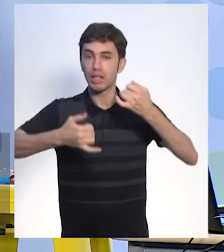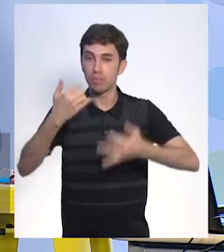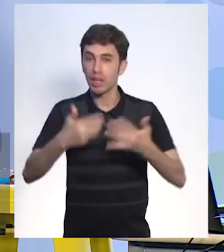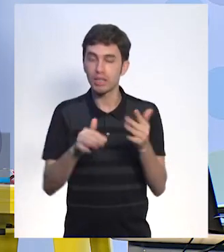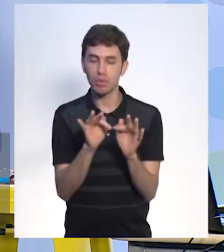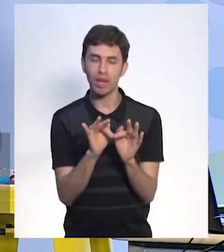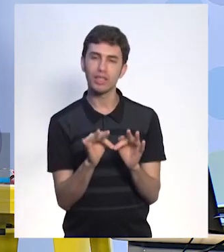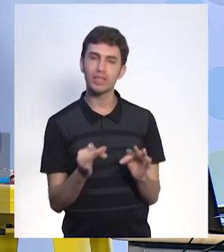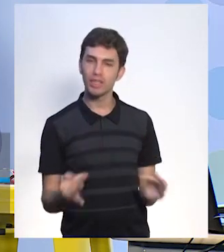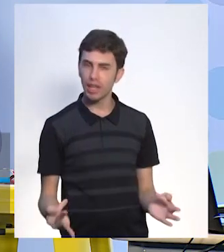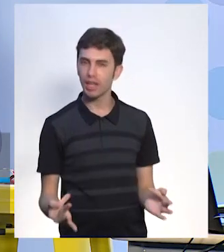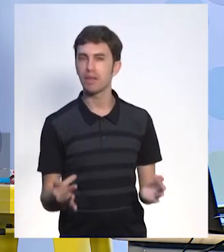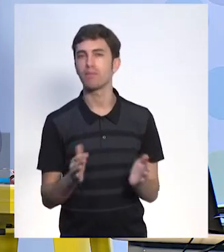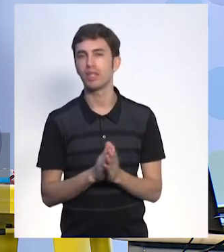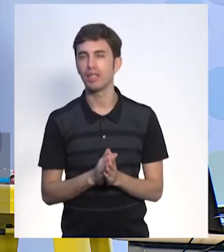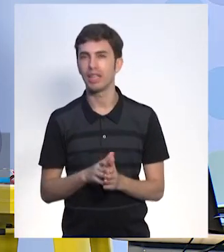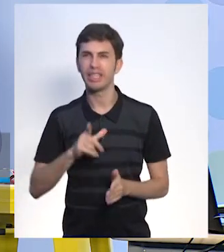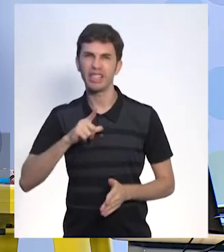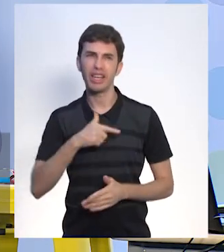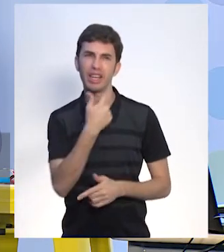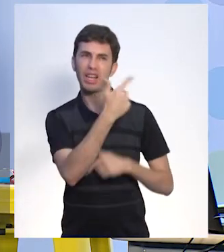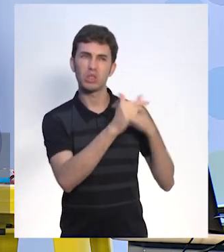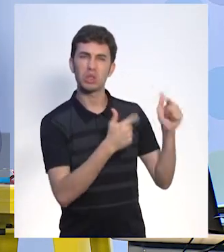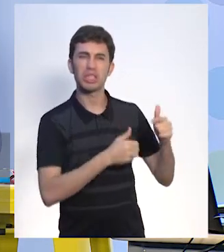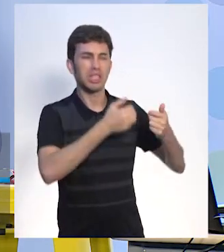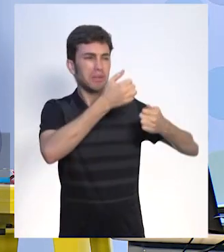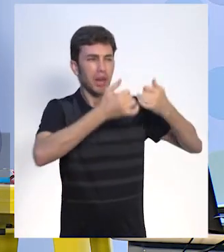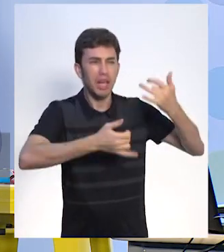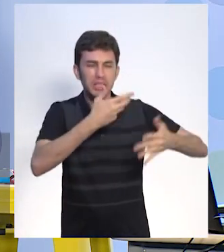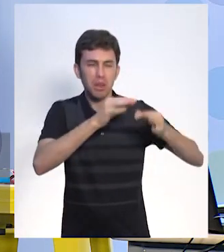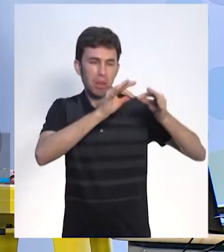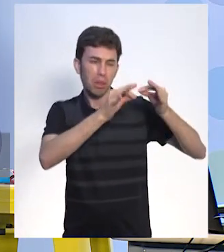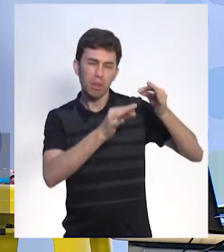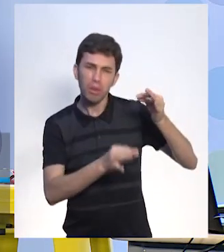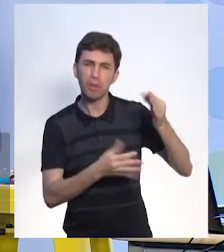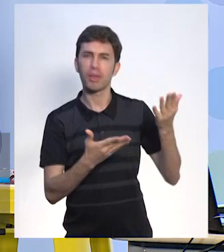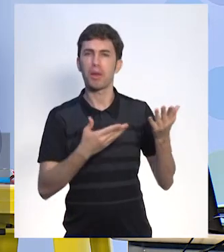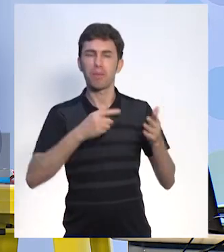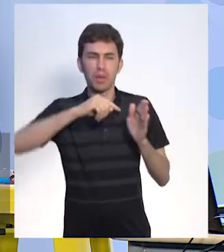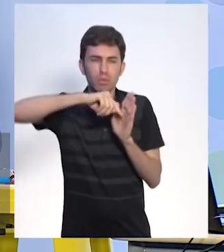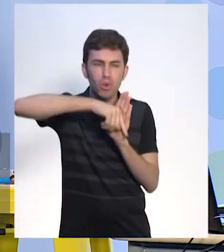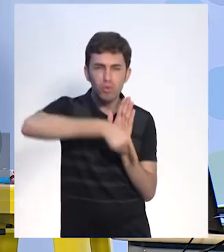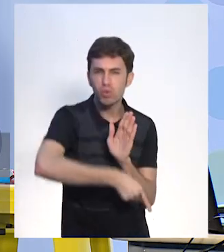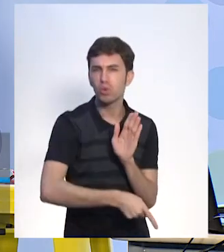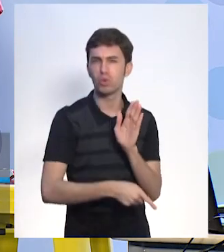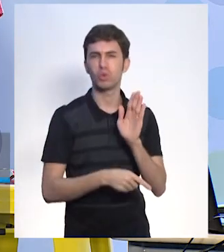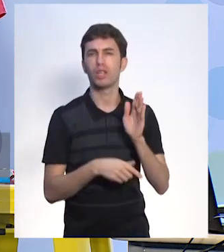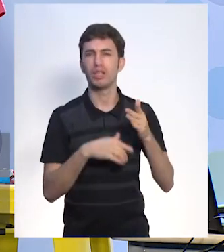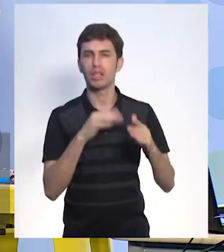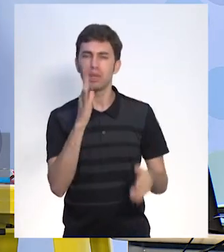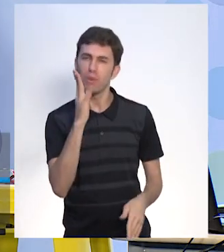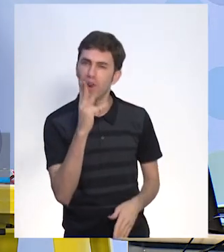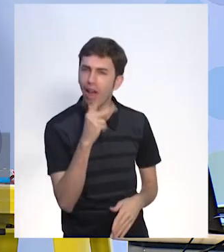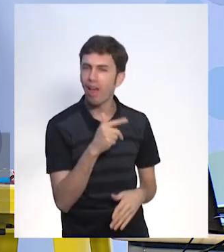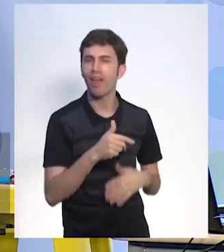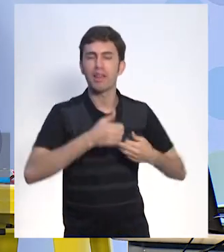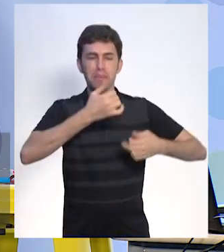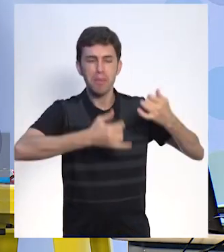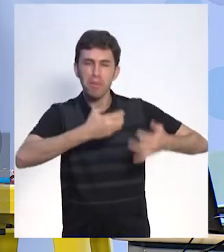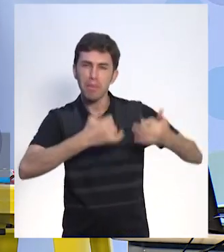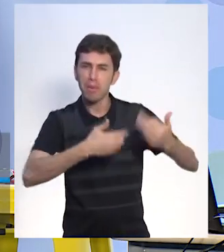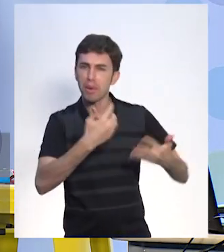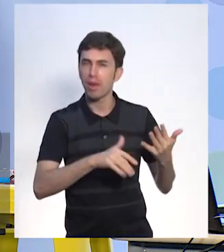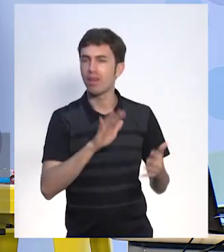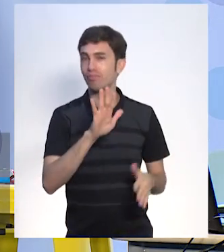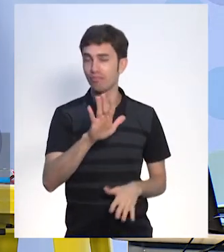aquelas definições mais elaboradas, mais profundas, mais extensas, vamos dizer assim,